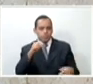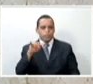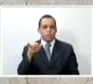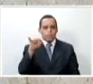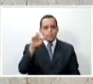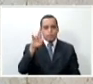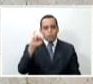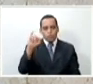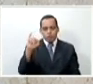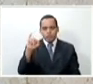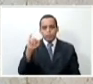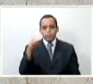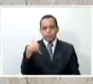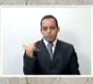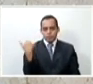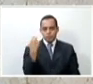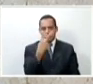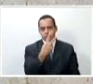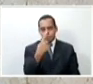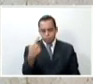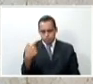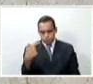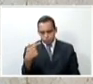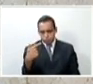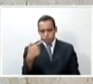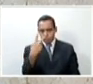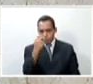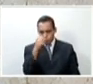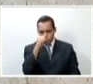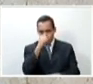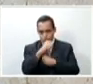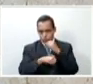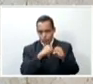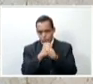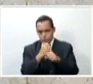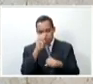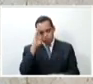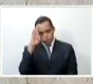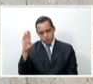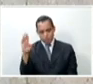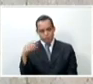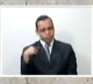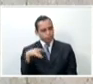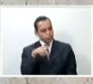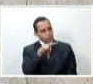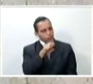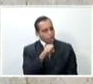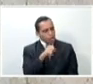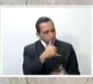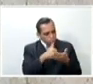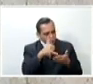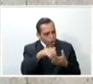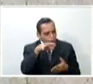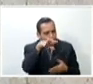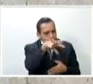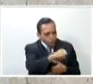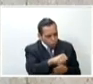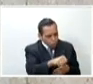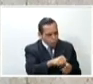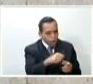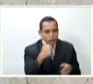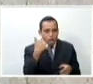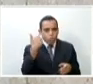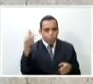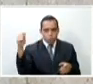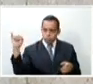da Silva, 27 anos, 8 anos na Polícia Militar. Estava abordando um indivíduo com um entorpecente, quando foi surpreendido pelo irmão